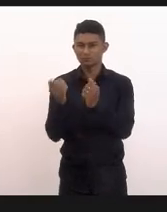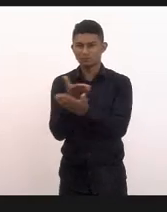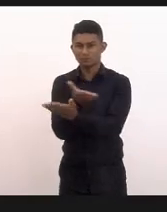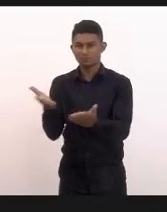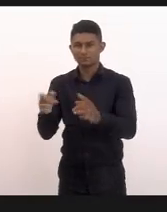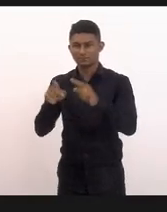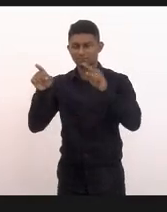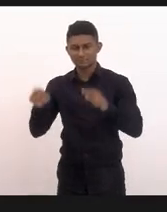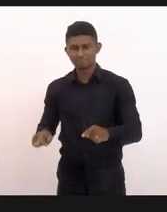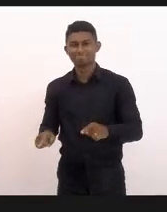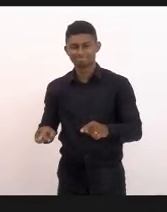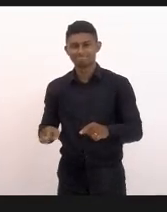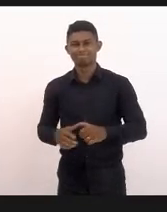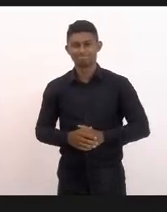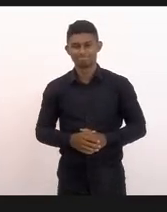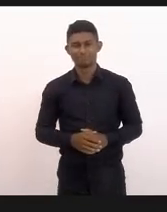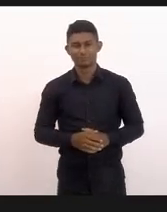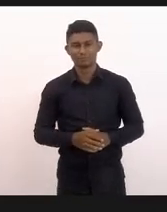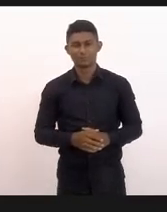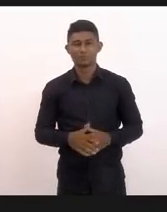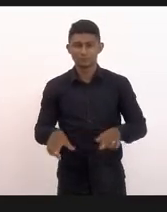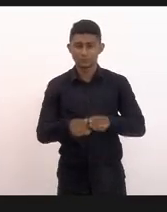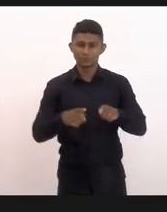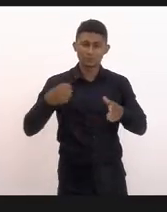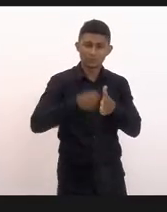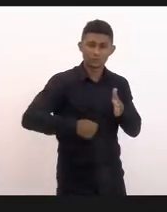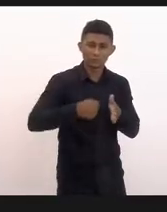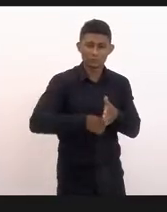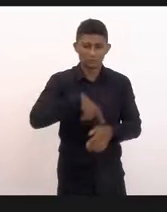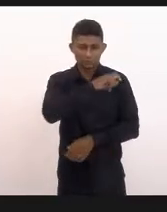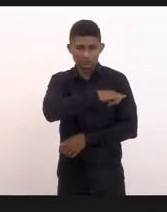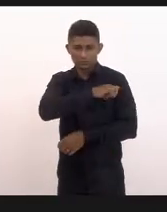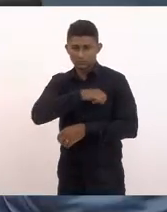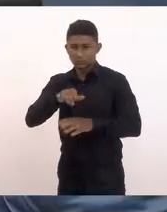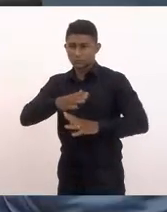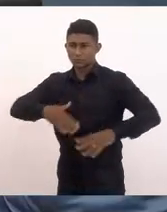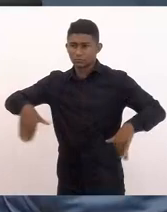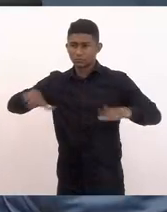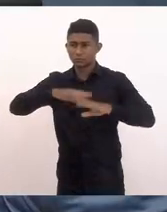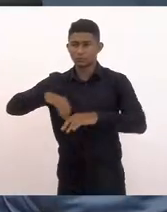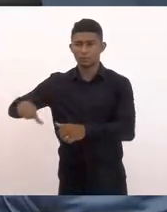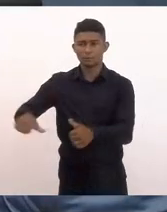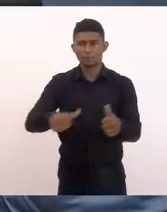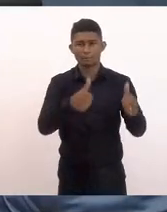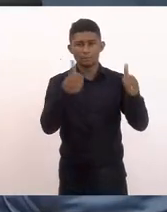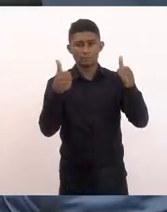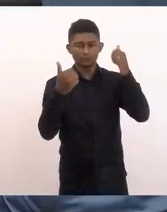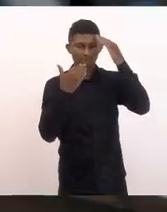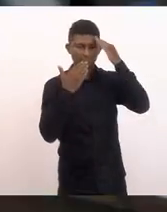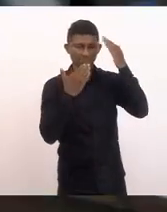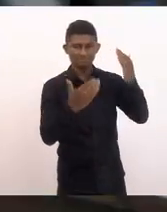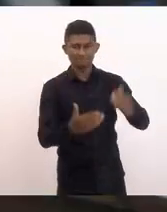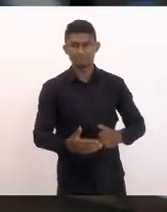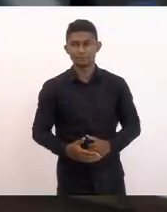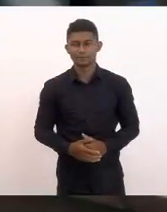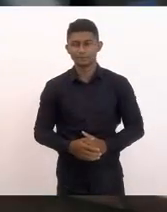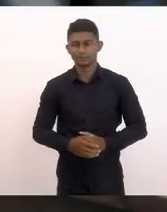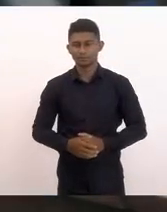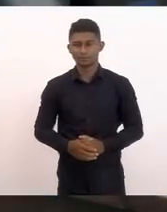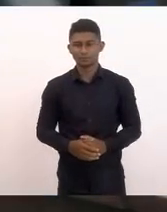em prol do servidor e na luta por um Rio melhor. Obrigado. Obrigado, deputada. Obrigado,